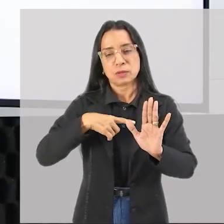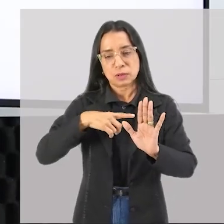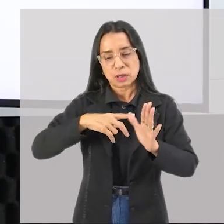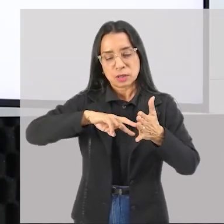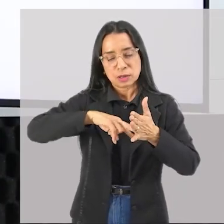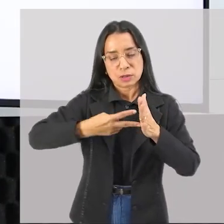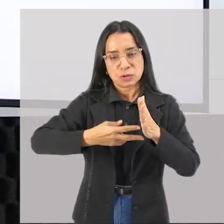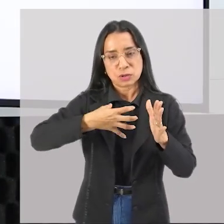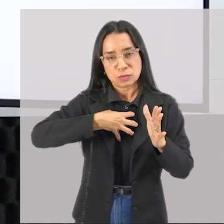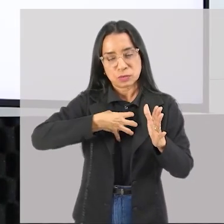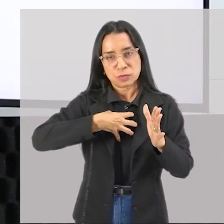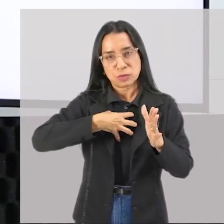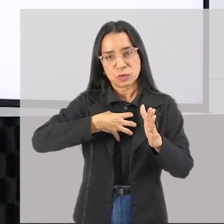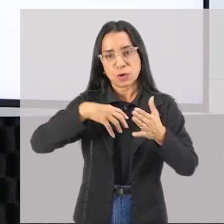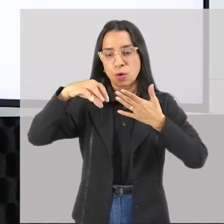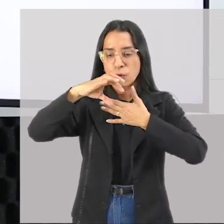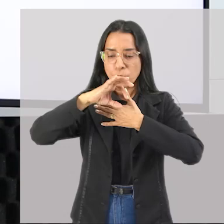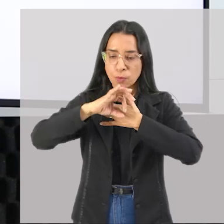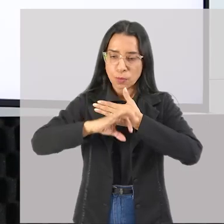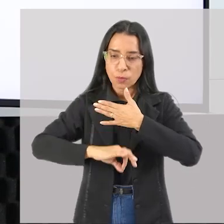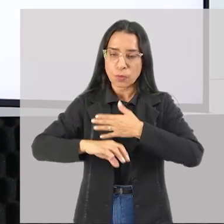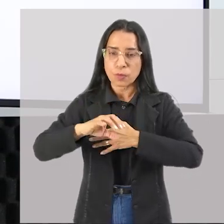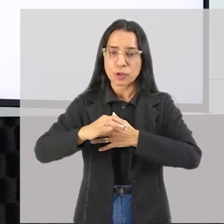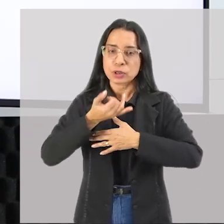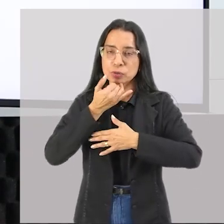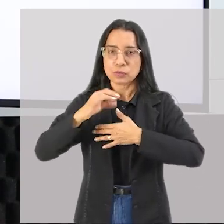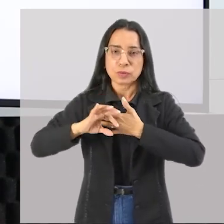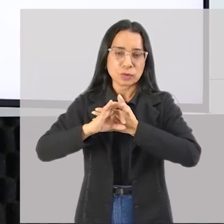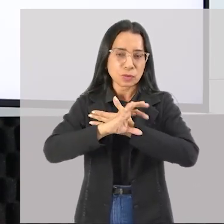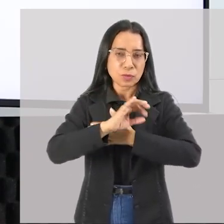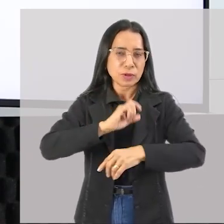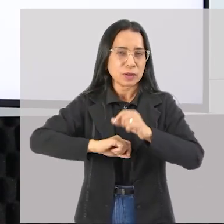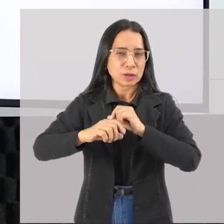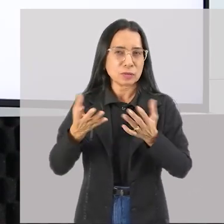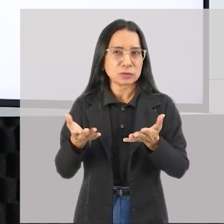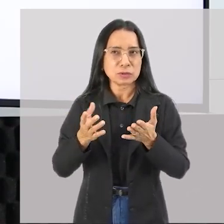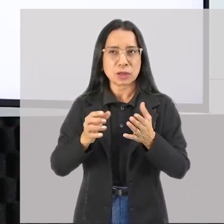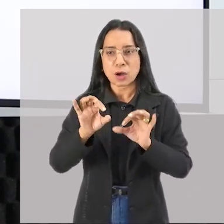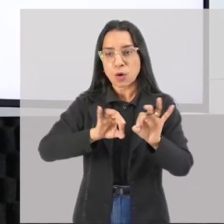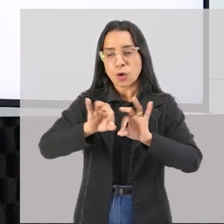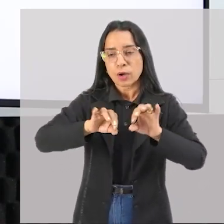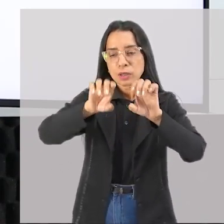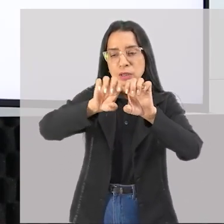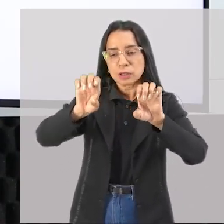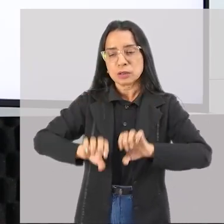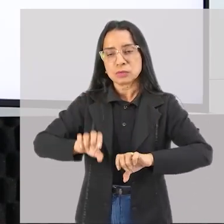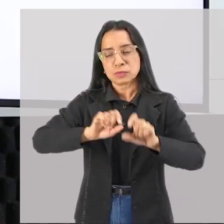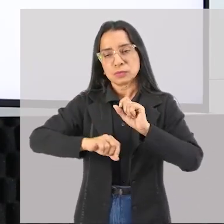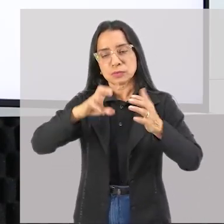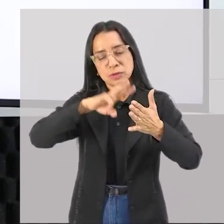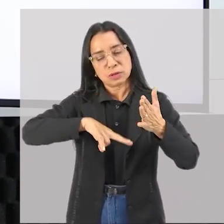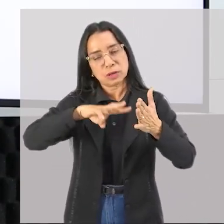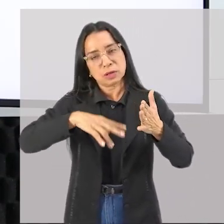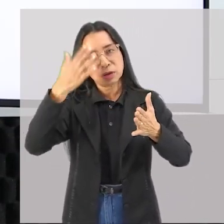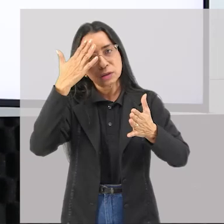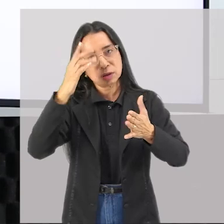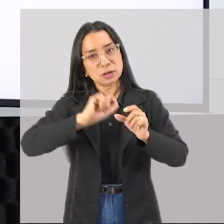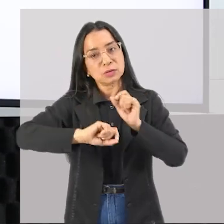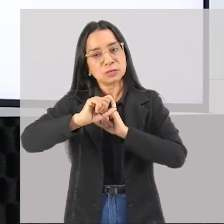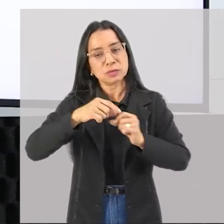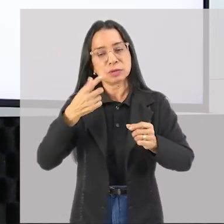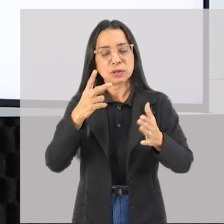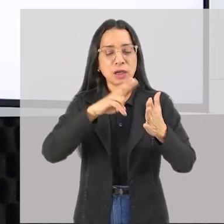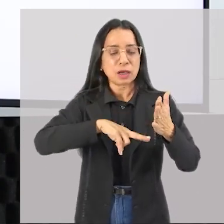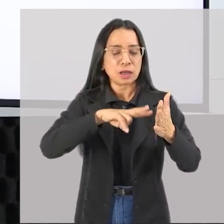ele está organizadinho, se ele está bem organizado na sua estrutura. Se, por exemplo, quando você lê ele, você entende o que você